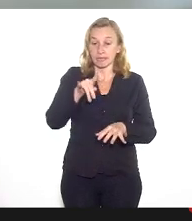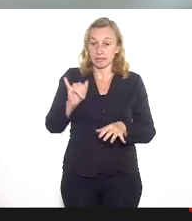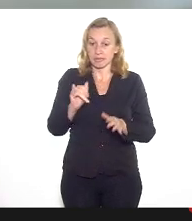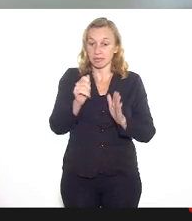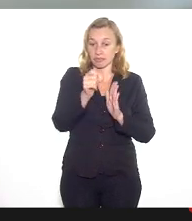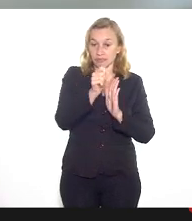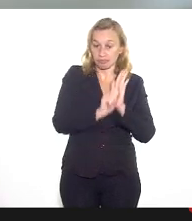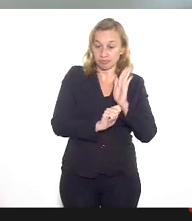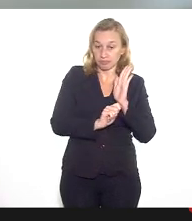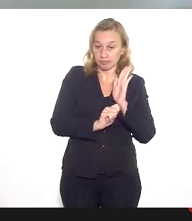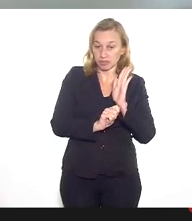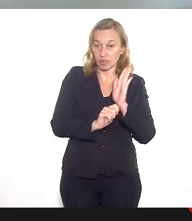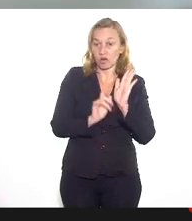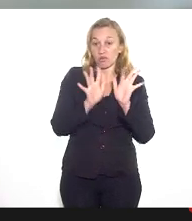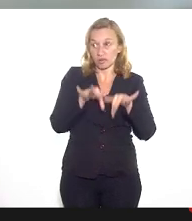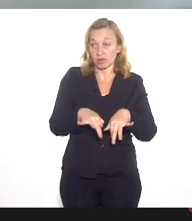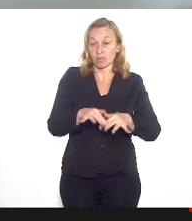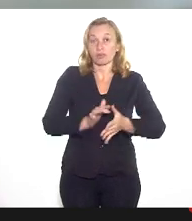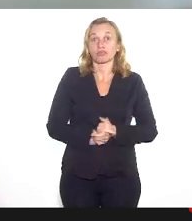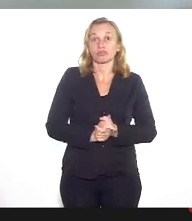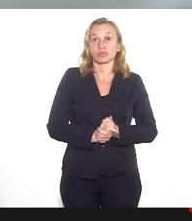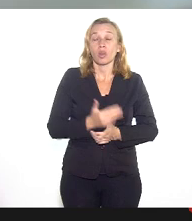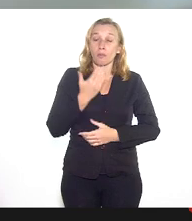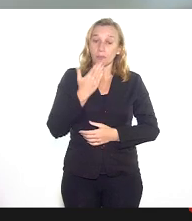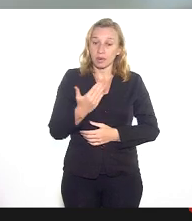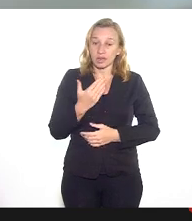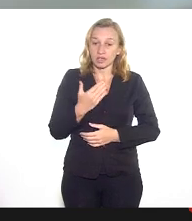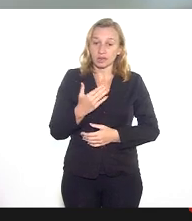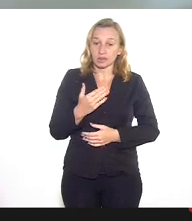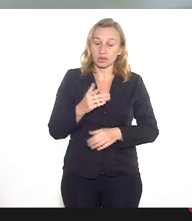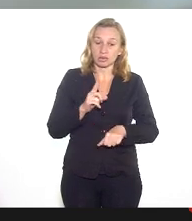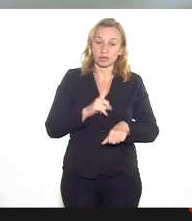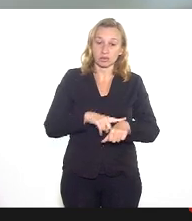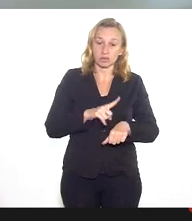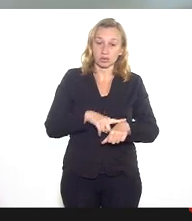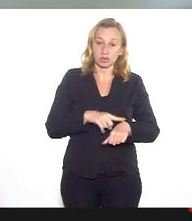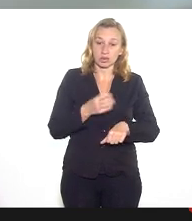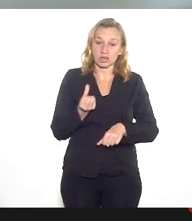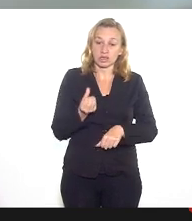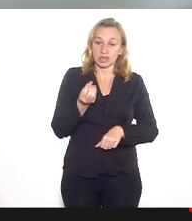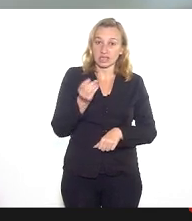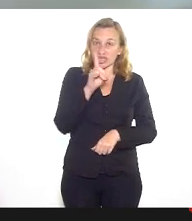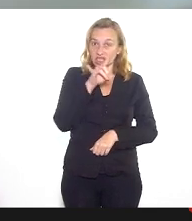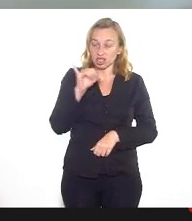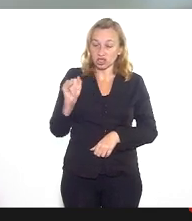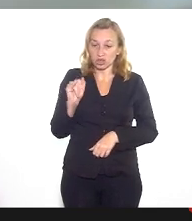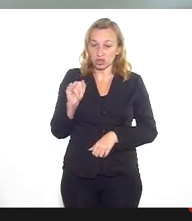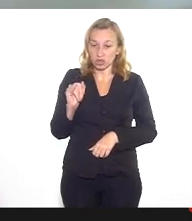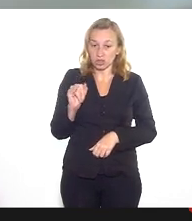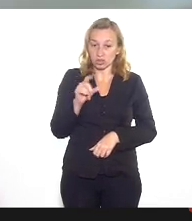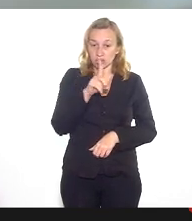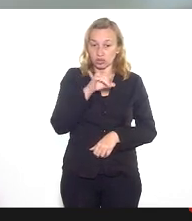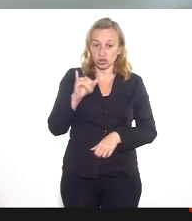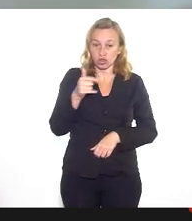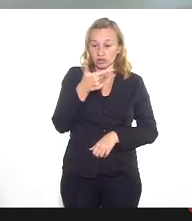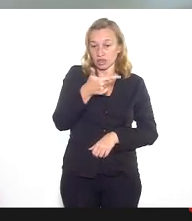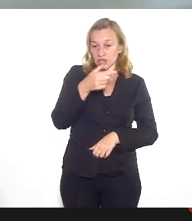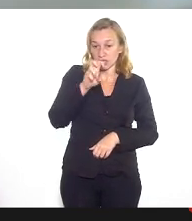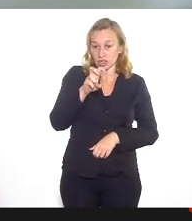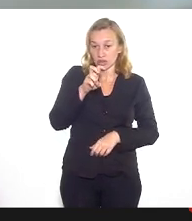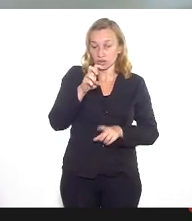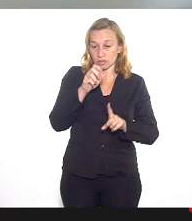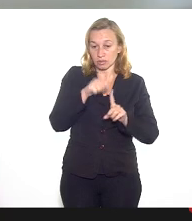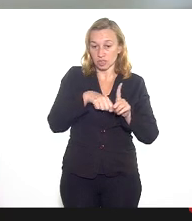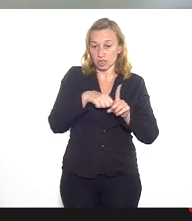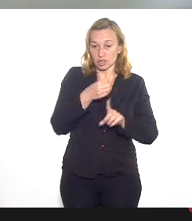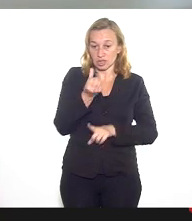relatório final. Então, estamos solicitando a prorrogação por 25, por 60 dias a partir de 25/6.